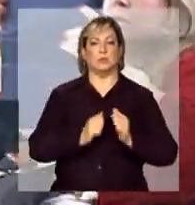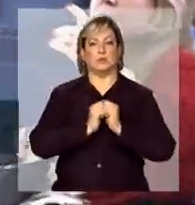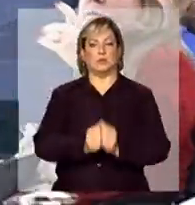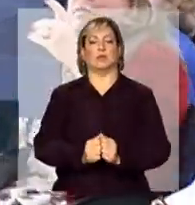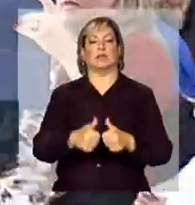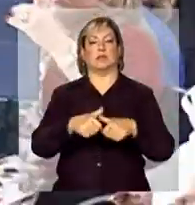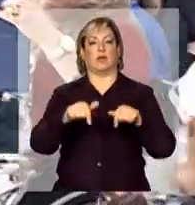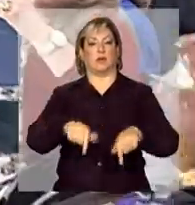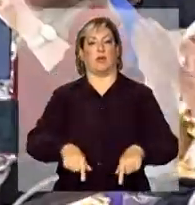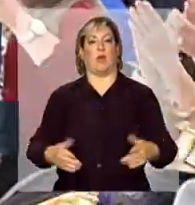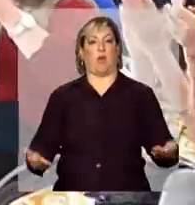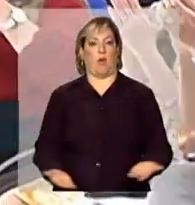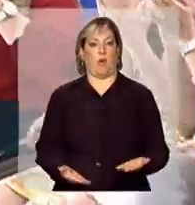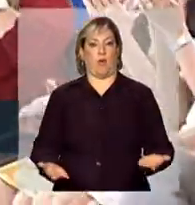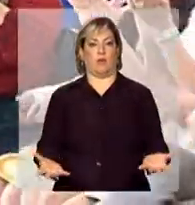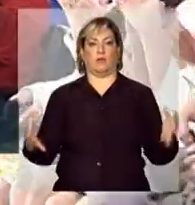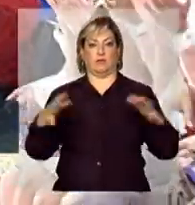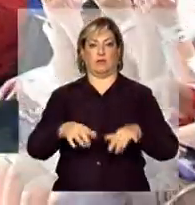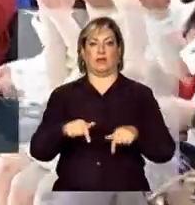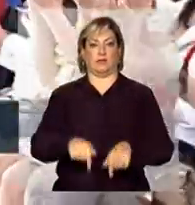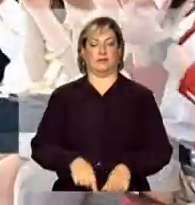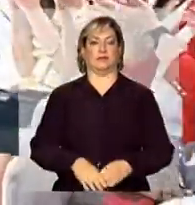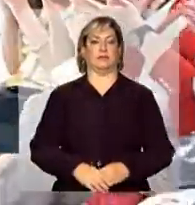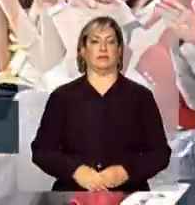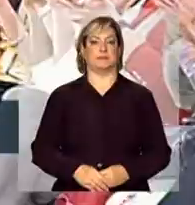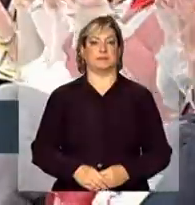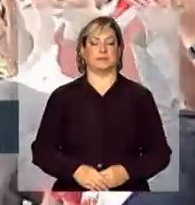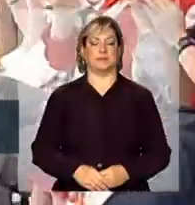aqui presente neste ato